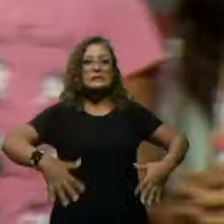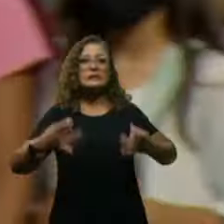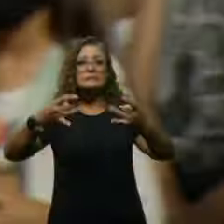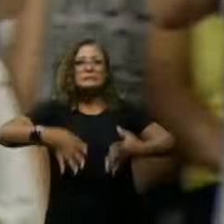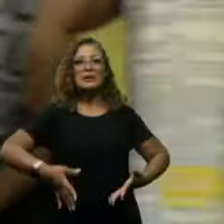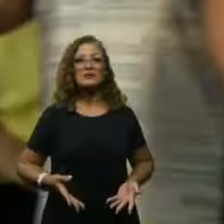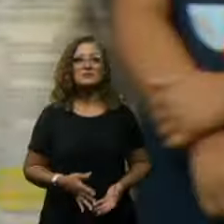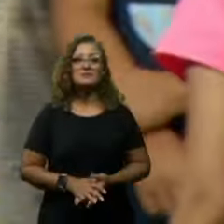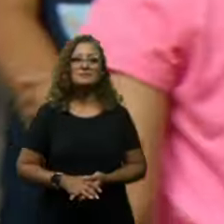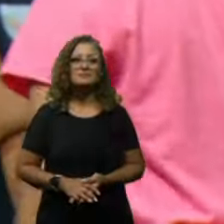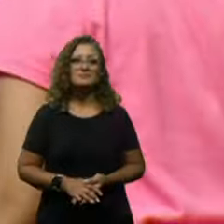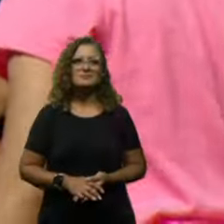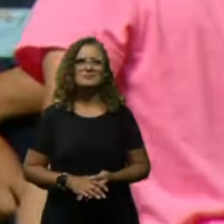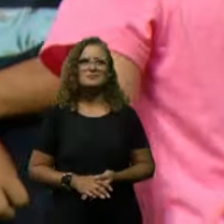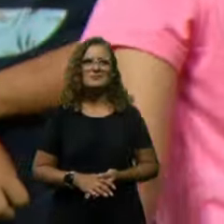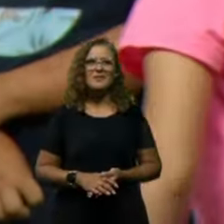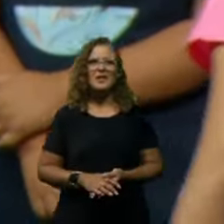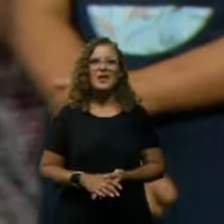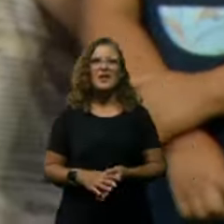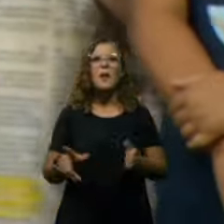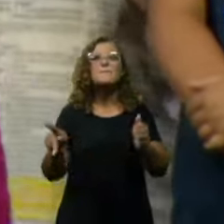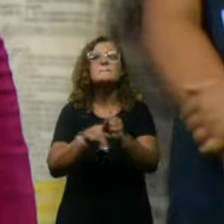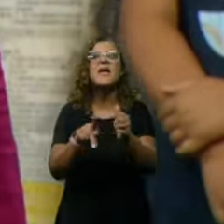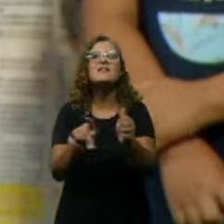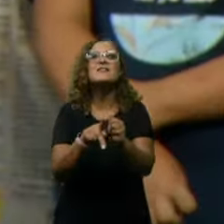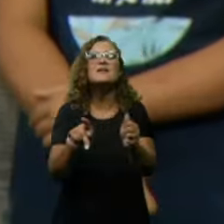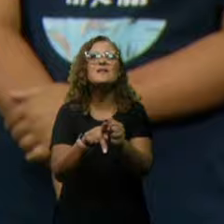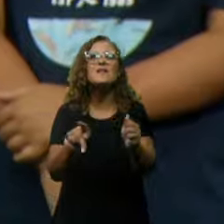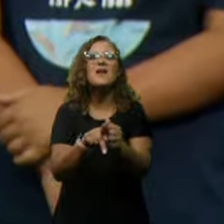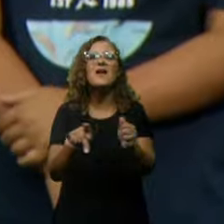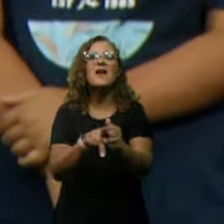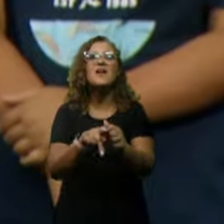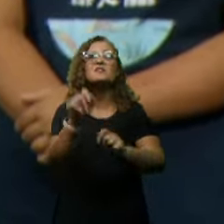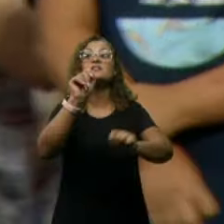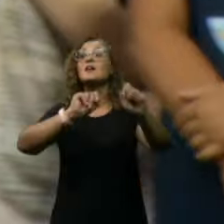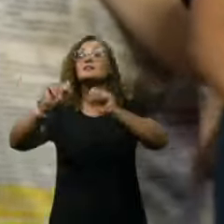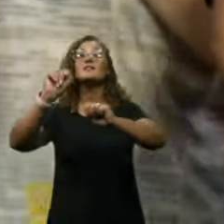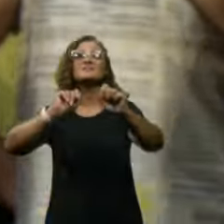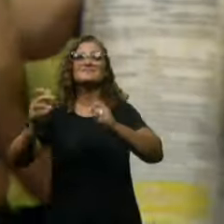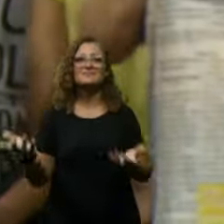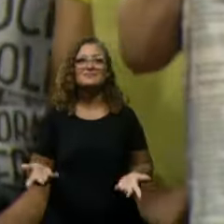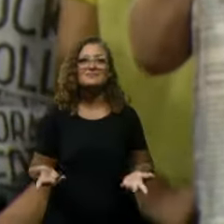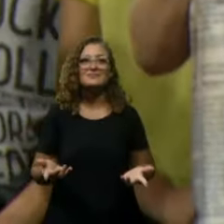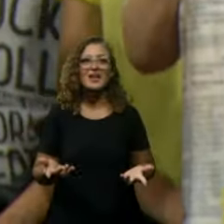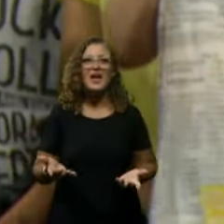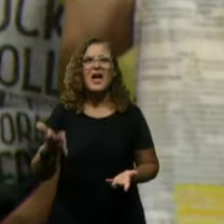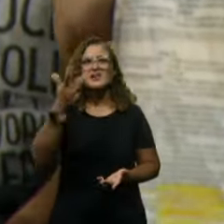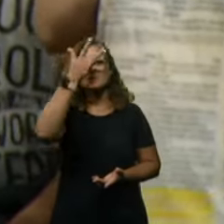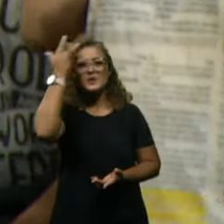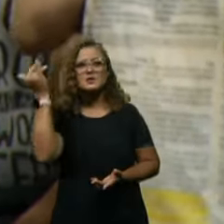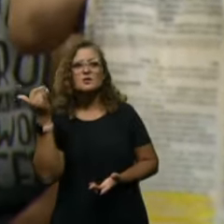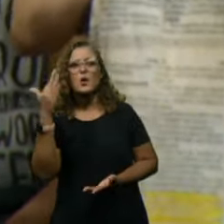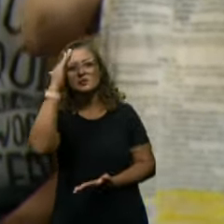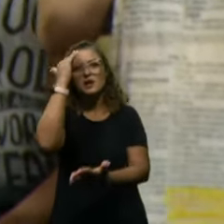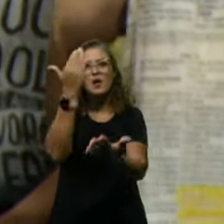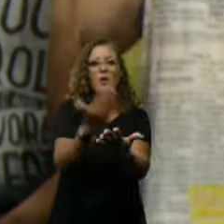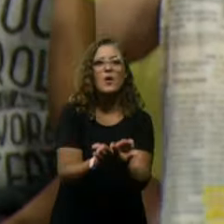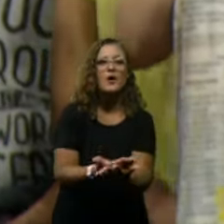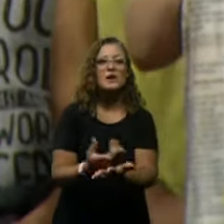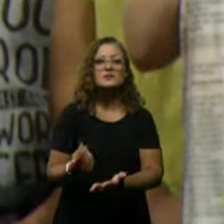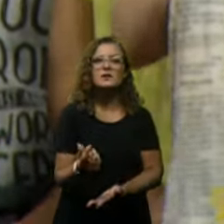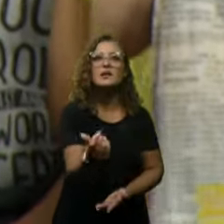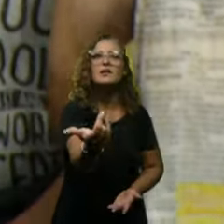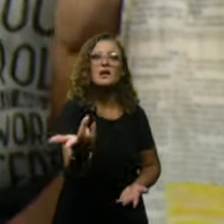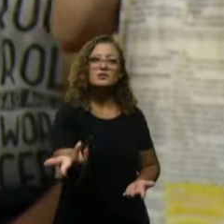geração E cadê o povo que tinha concepção de de eternidade Cadê as histórias do